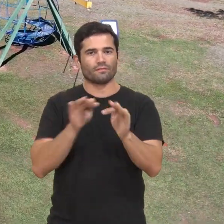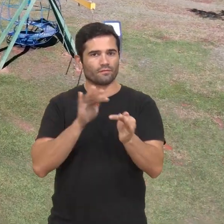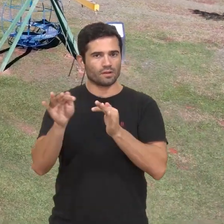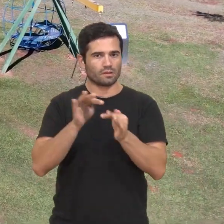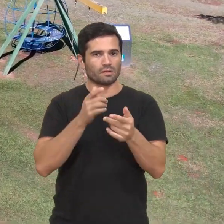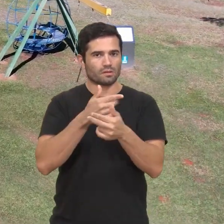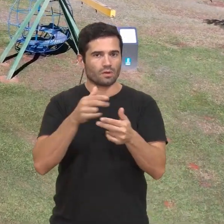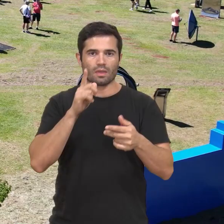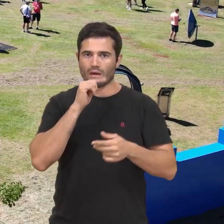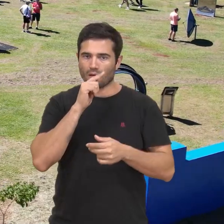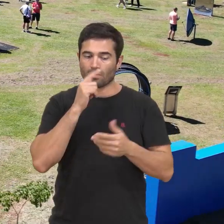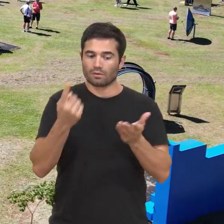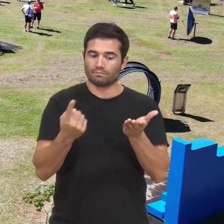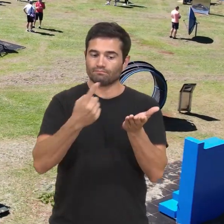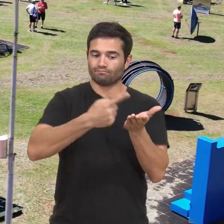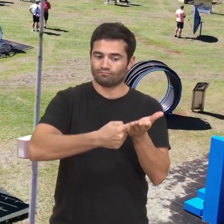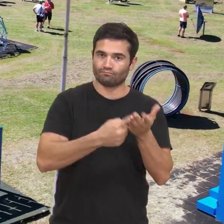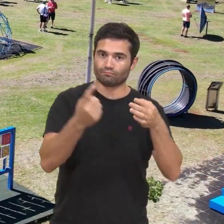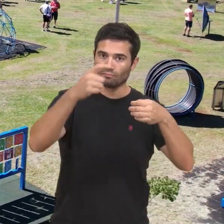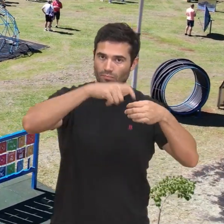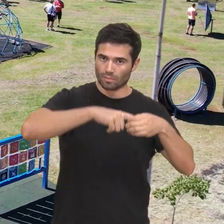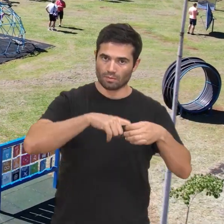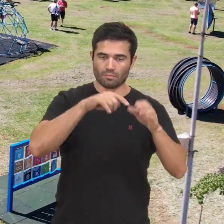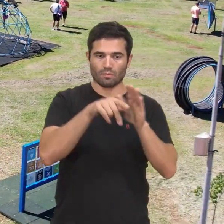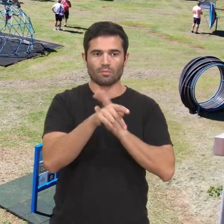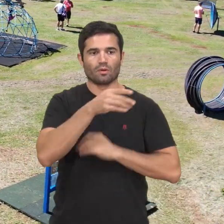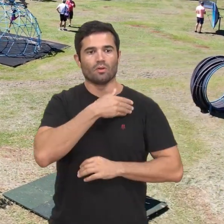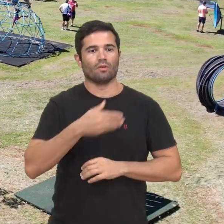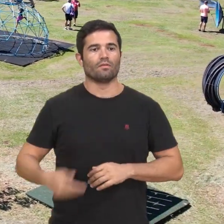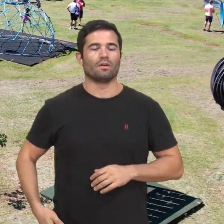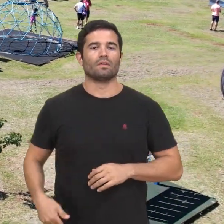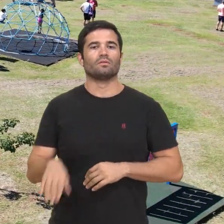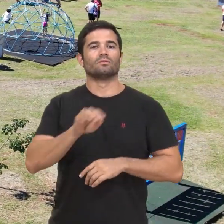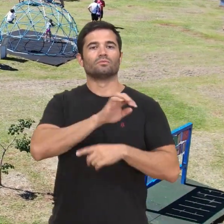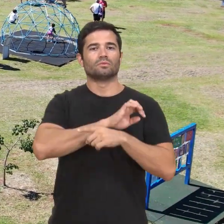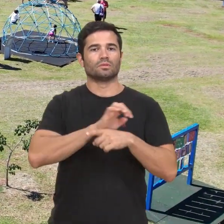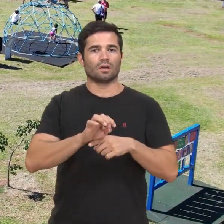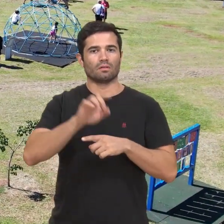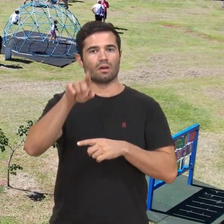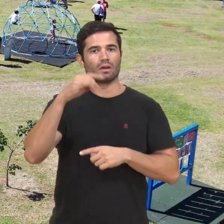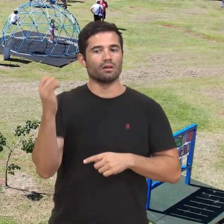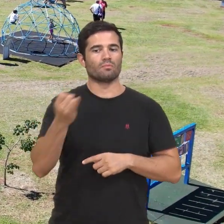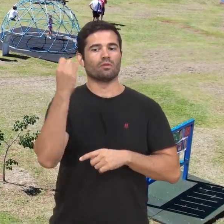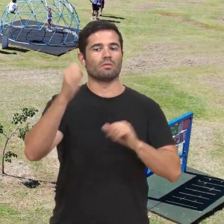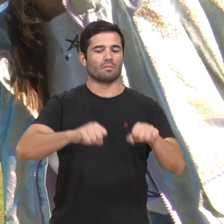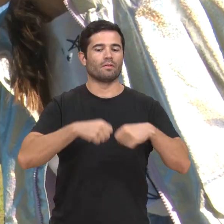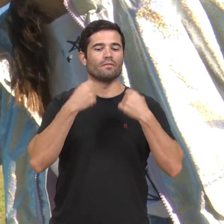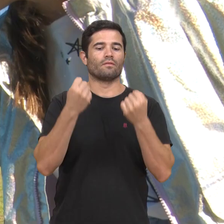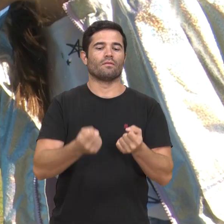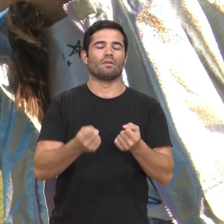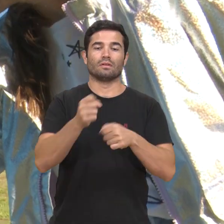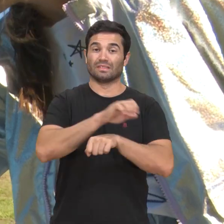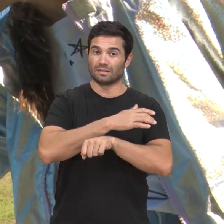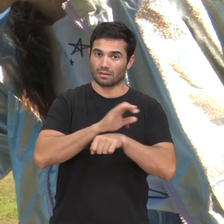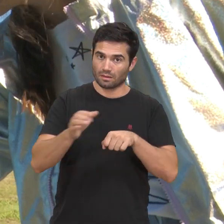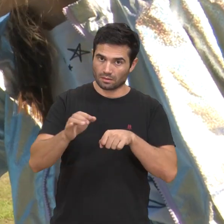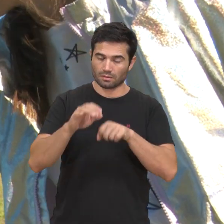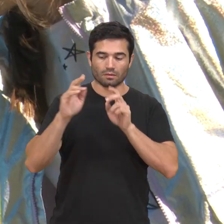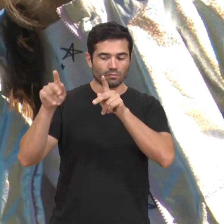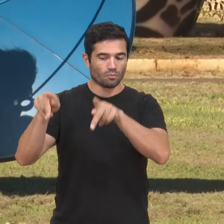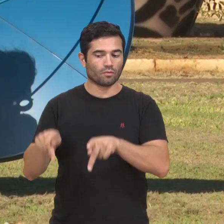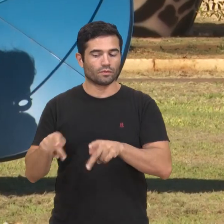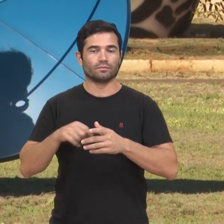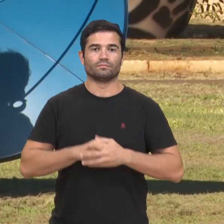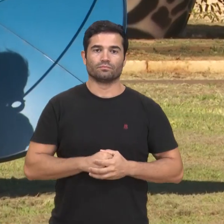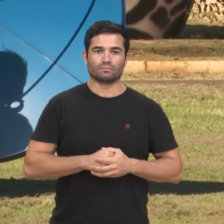de tensão, de água. As parcerias com o governo do estado são fundamentais para possibilitar o fortalecimento entre a